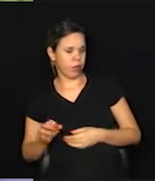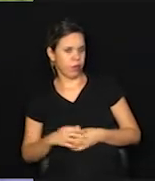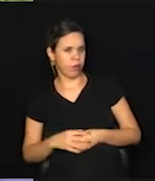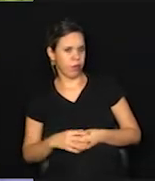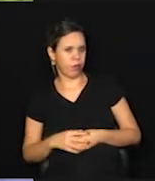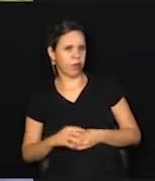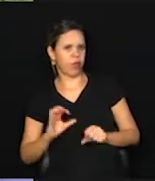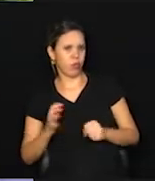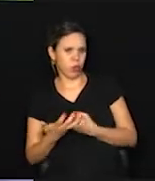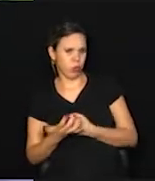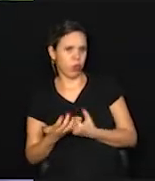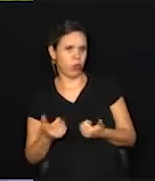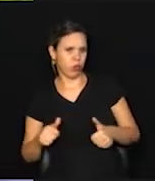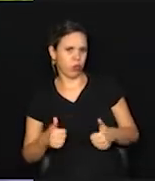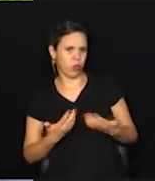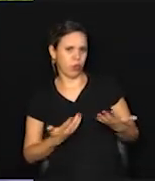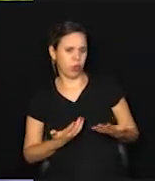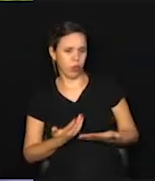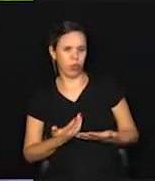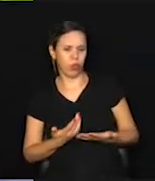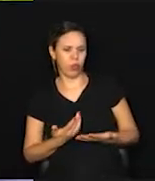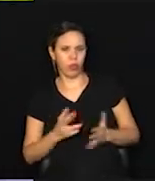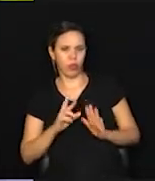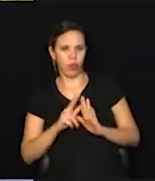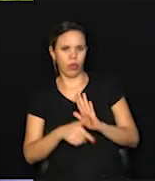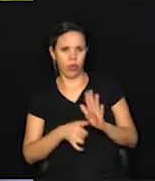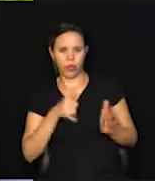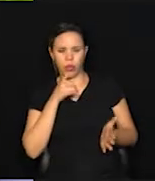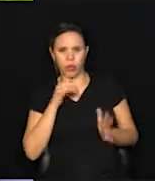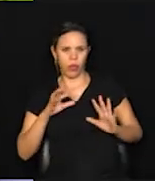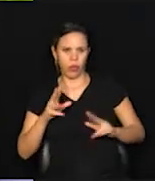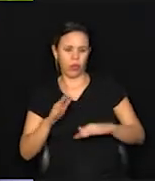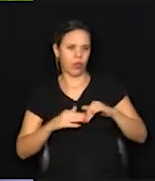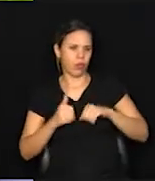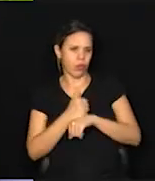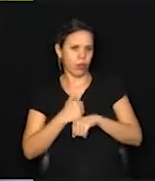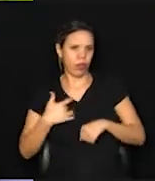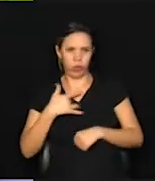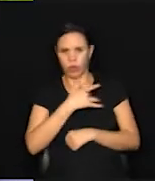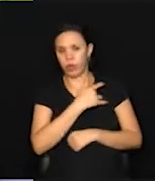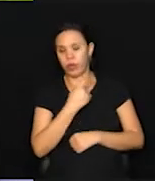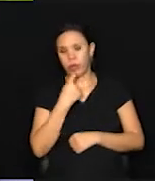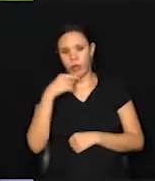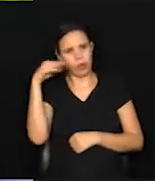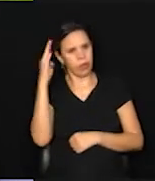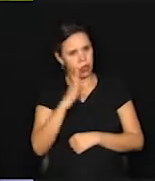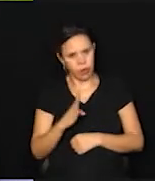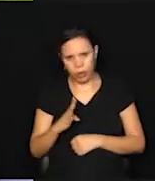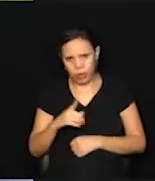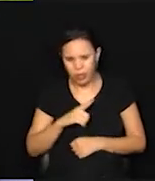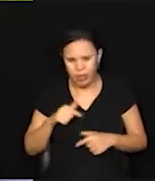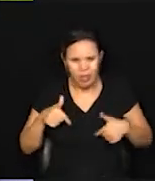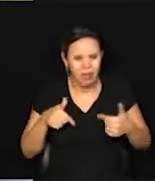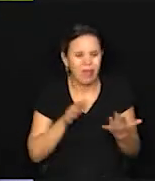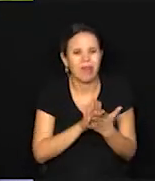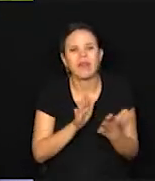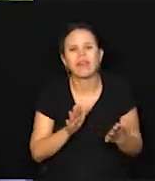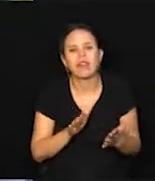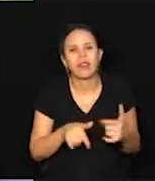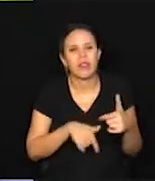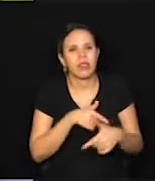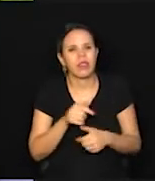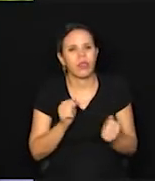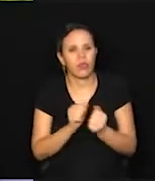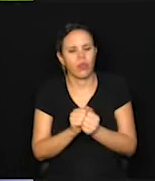Covid positivo, né, para dar um dos vários exemplos que todos os profissionais de saúde de Campinas e do Brasil inteiro estão tendo que enfrentar, quem está na linha de frente,